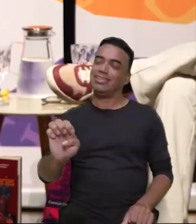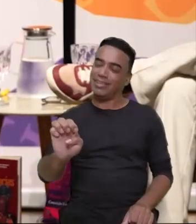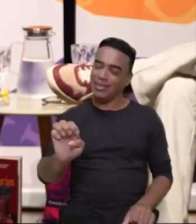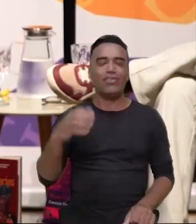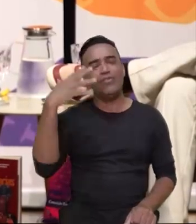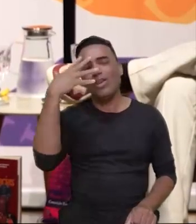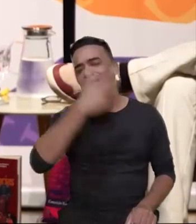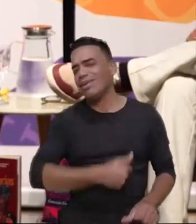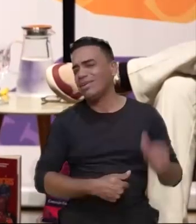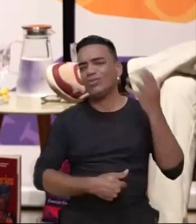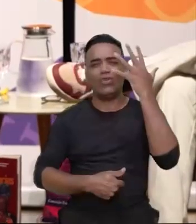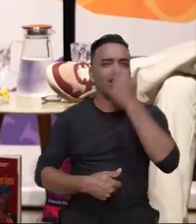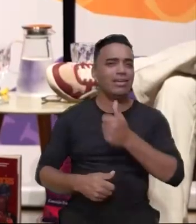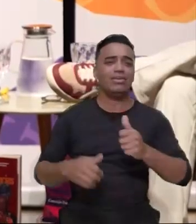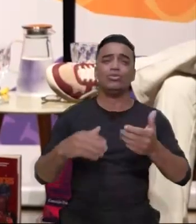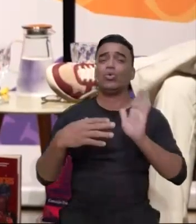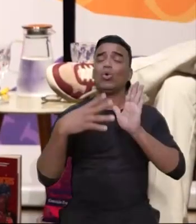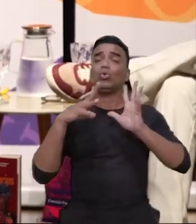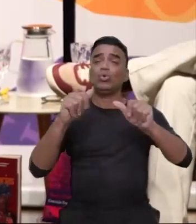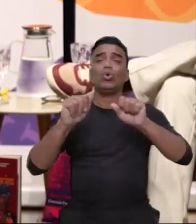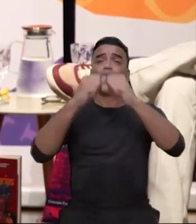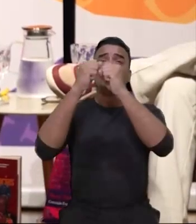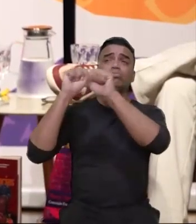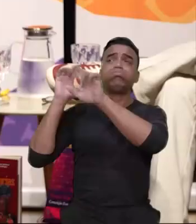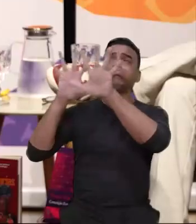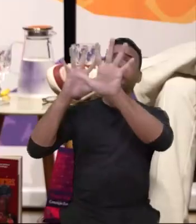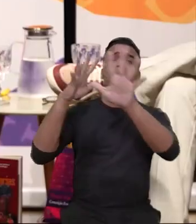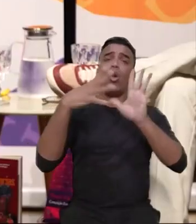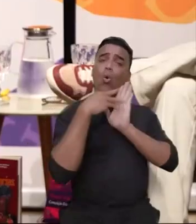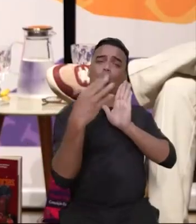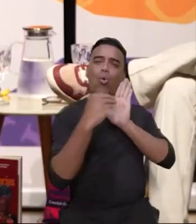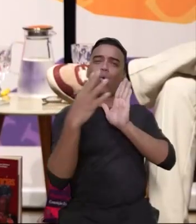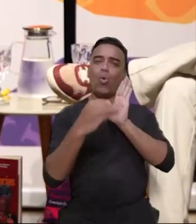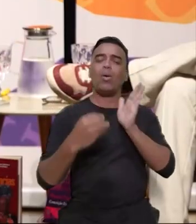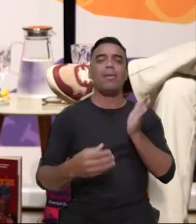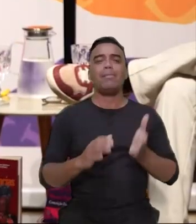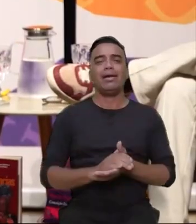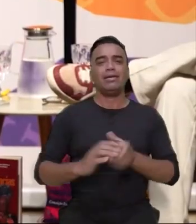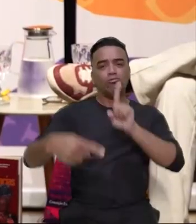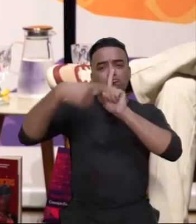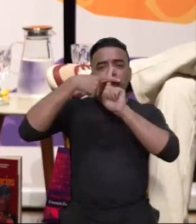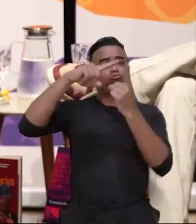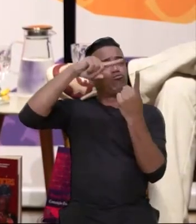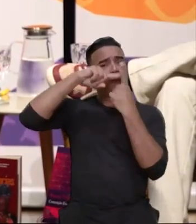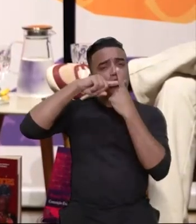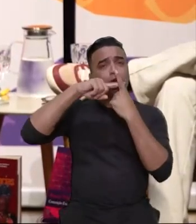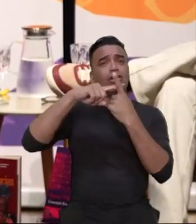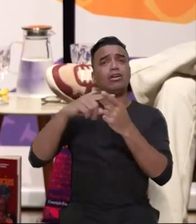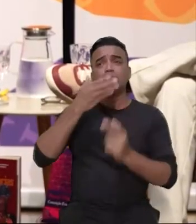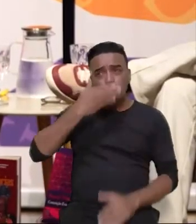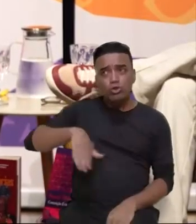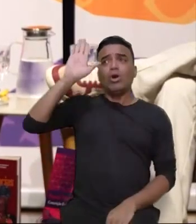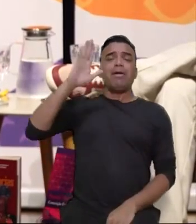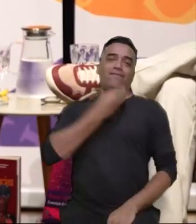o entorno repetir. É como um juramento de vida. É como um juramento de vida. Assim como tem juramento